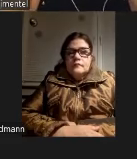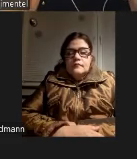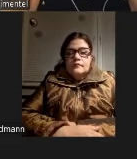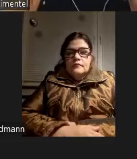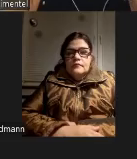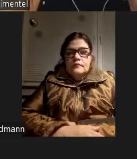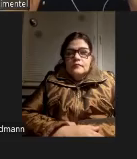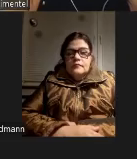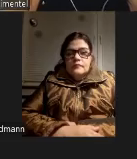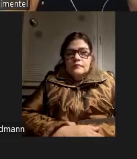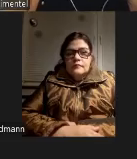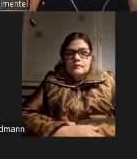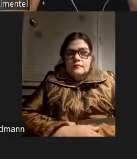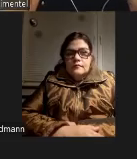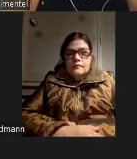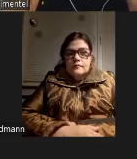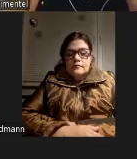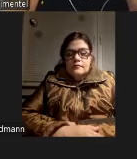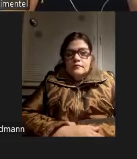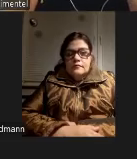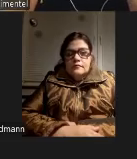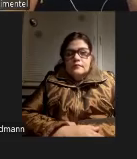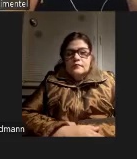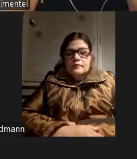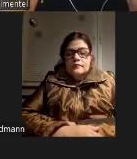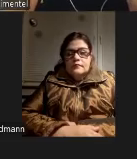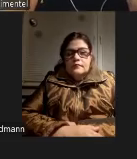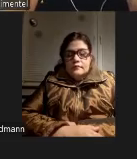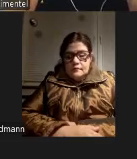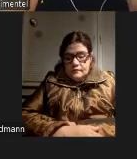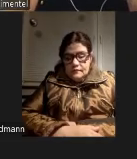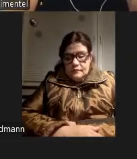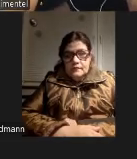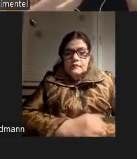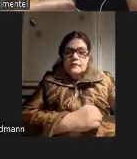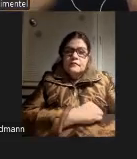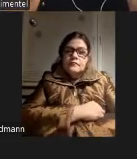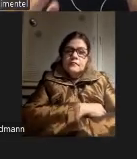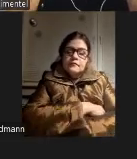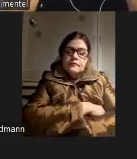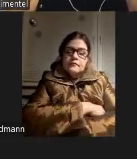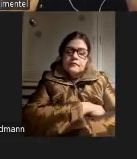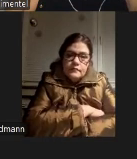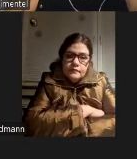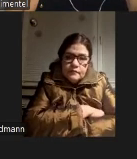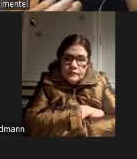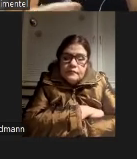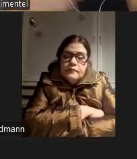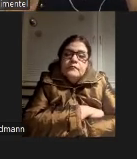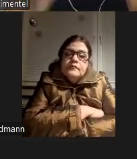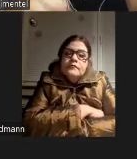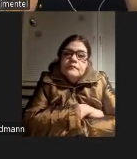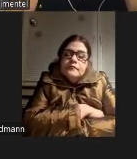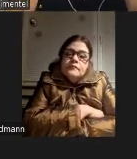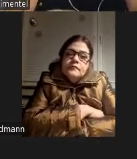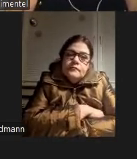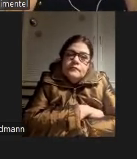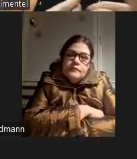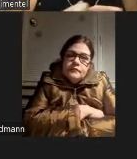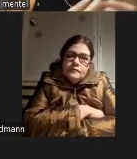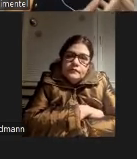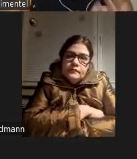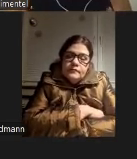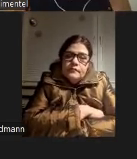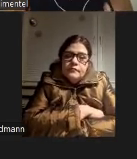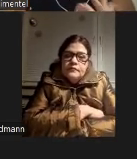do sono. Essa relação é complexa, é bidirecional, que esse acúmulo de substâncias, né, da proteína beta-amiloide em áreas cerebrais,